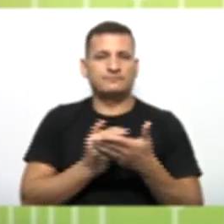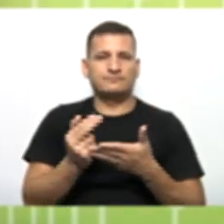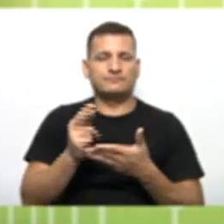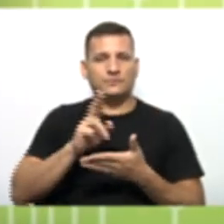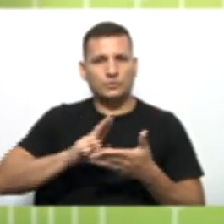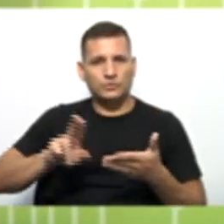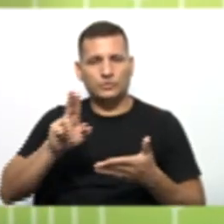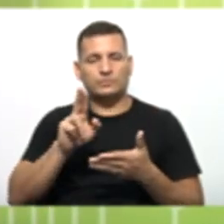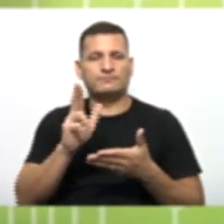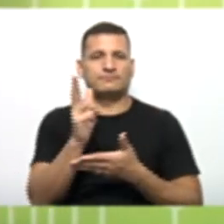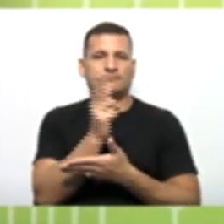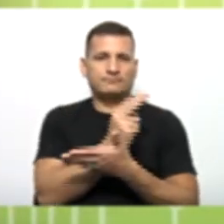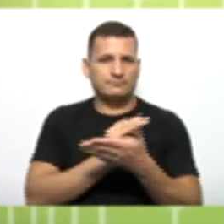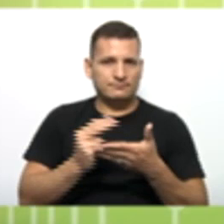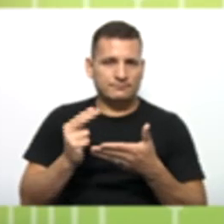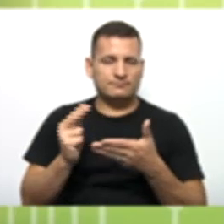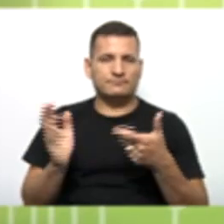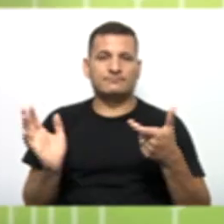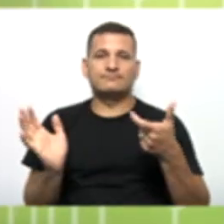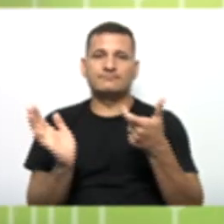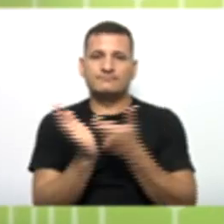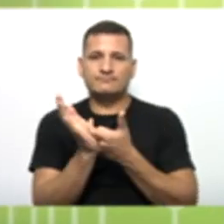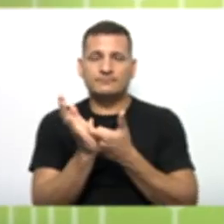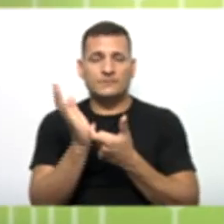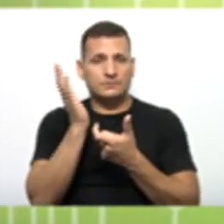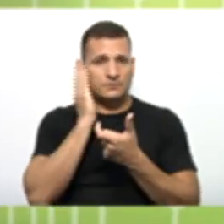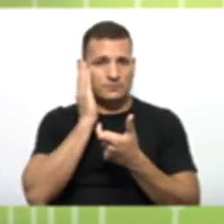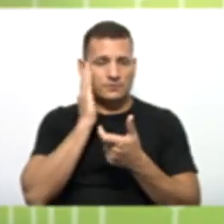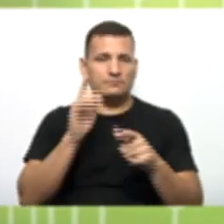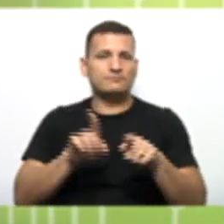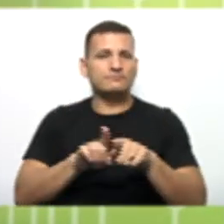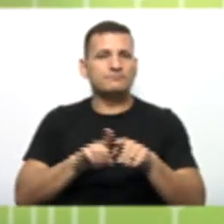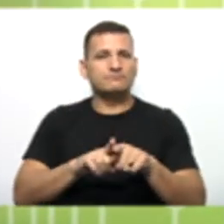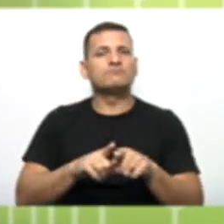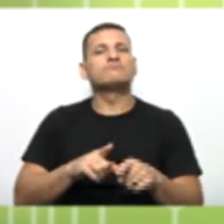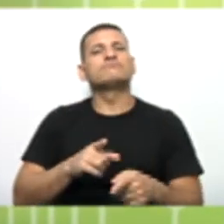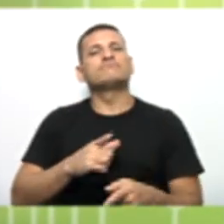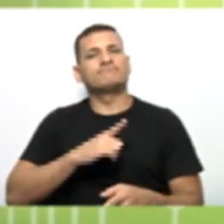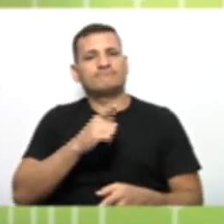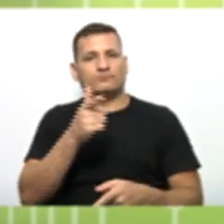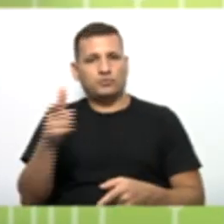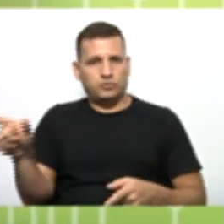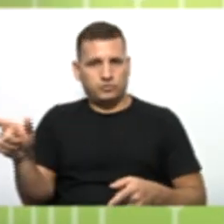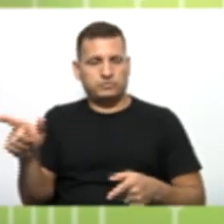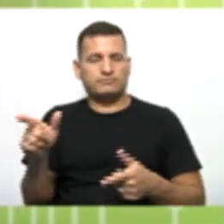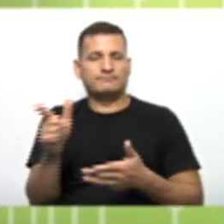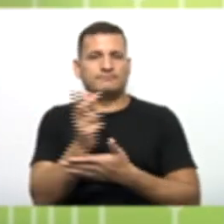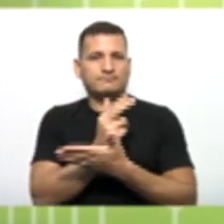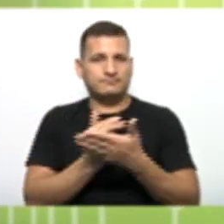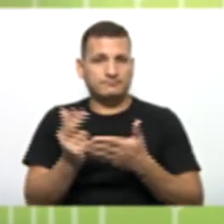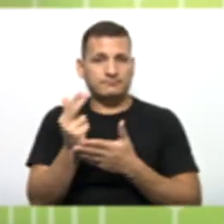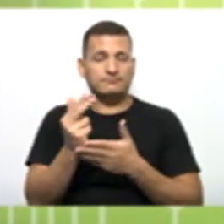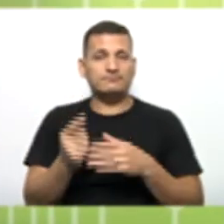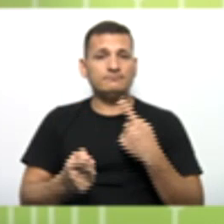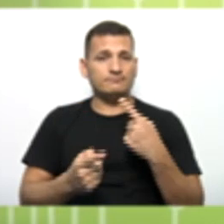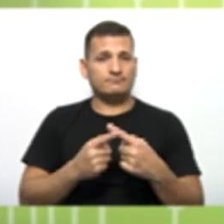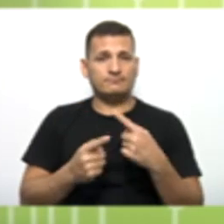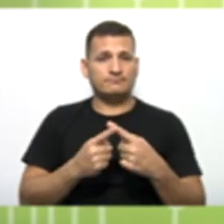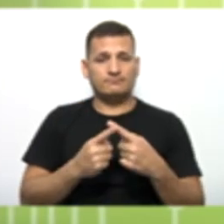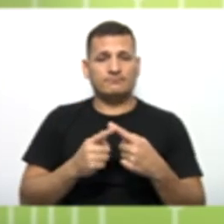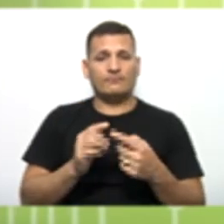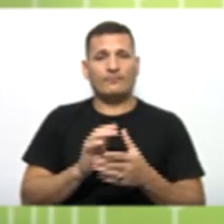de classe e saber que existem outros diagramas, certo? Porque nessa próxima